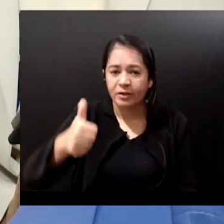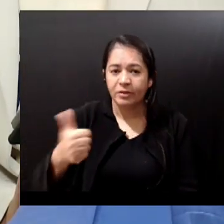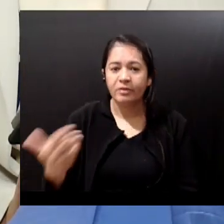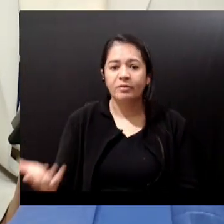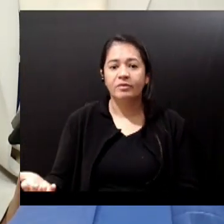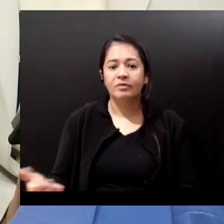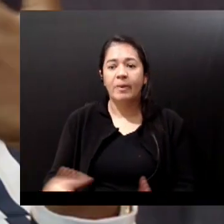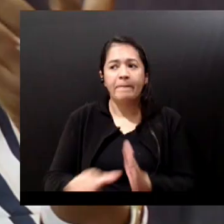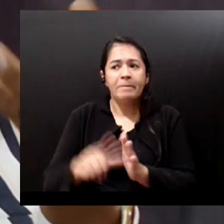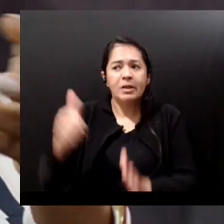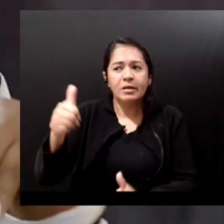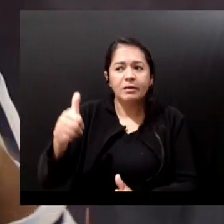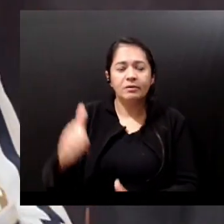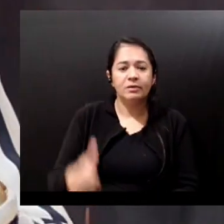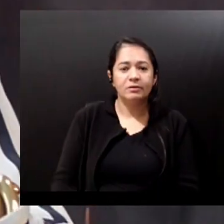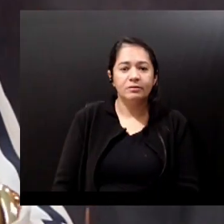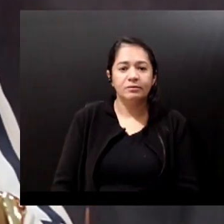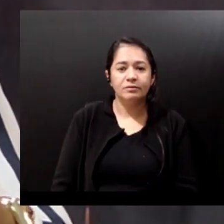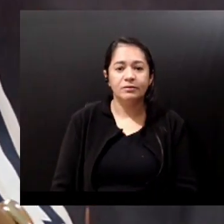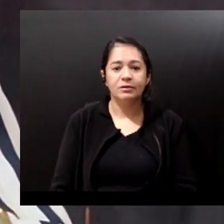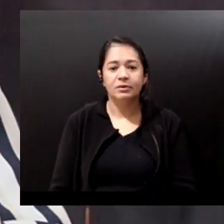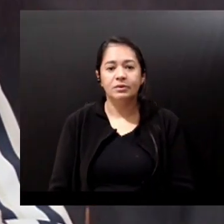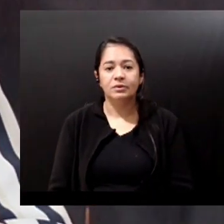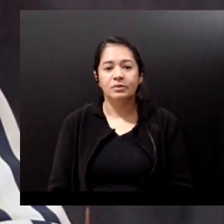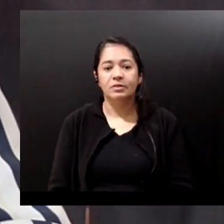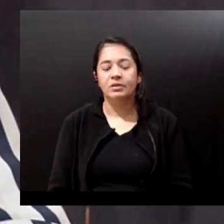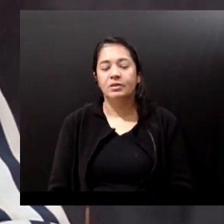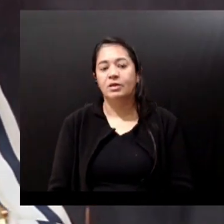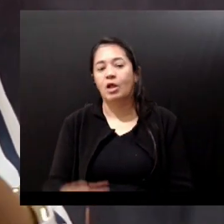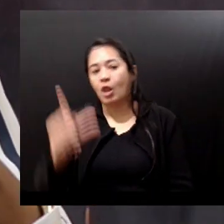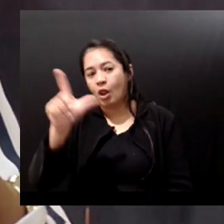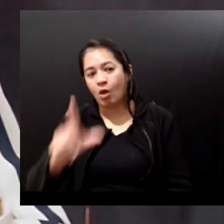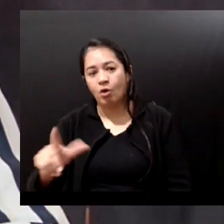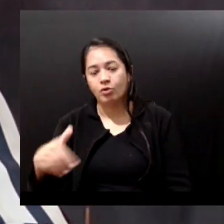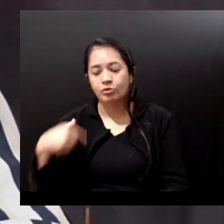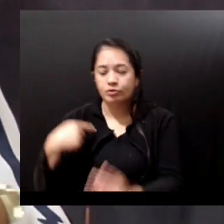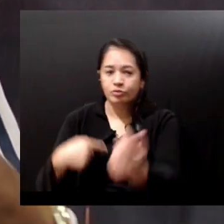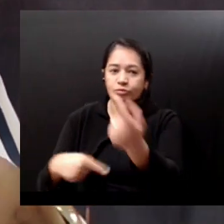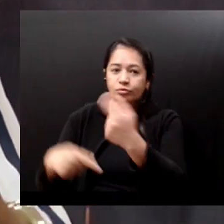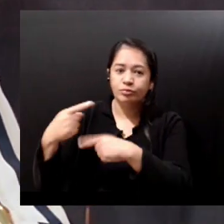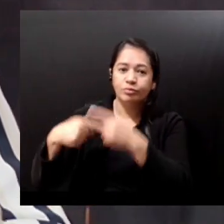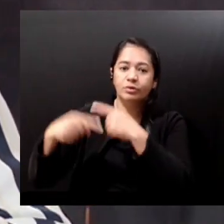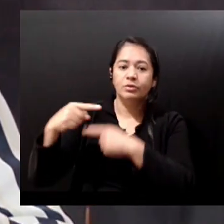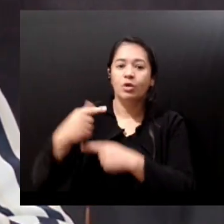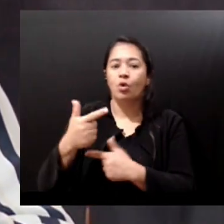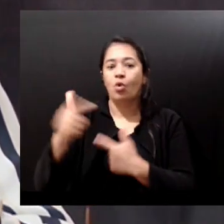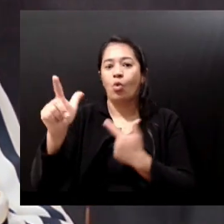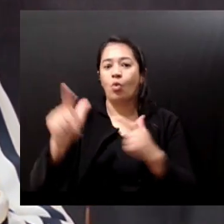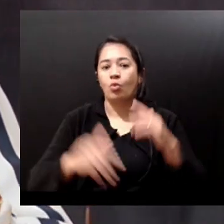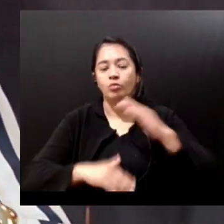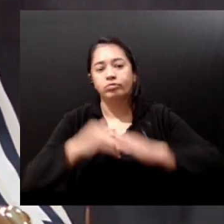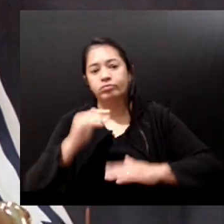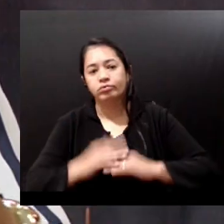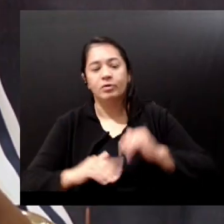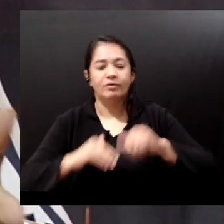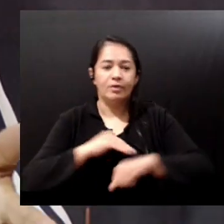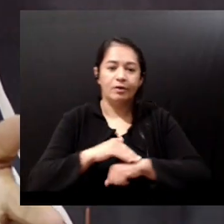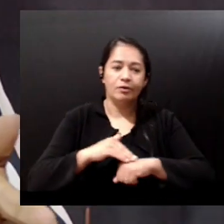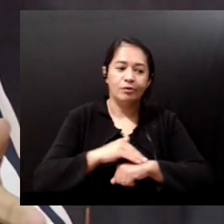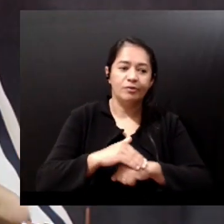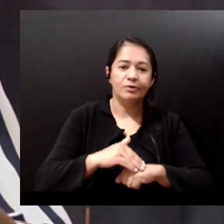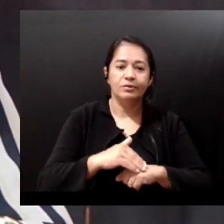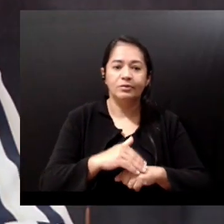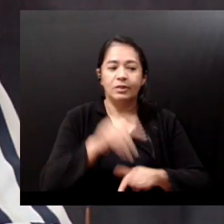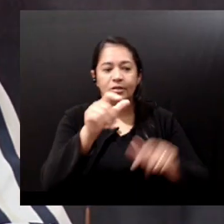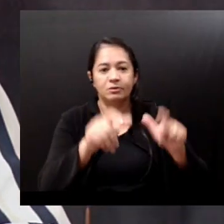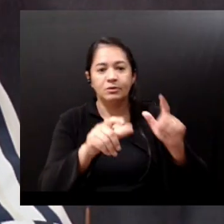pessoa. É lógico que com o tempo a gente vai desenvolvendo, outras habilidades, vai conversando, as pessoas, te descobrem de outra